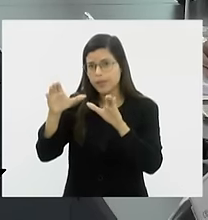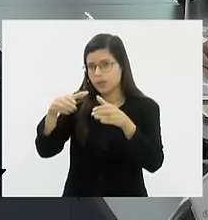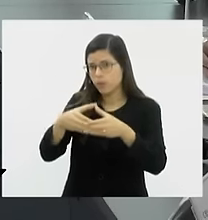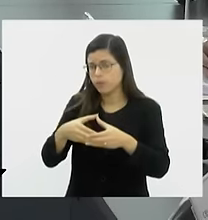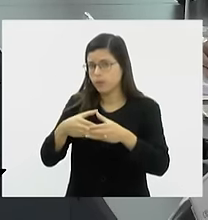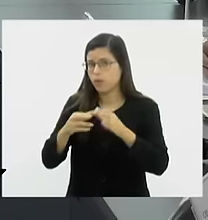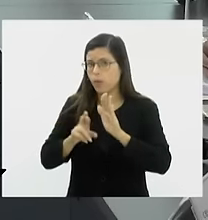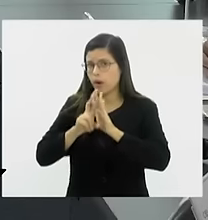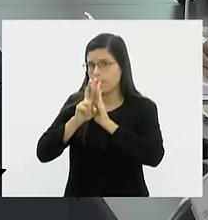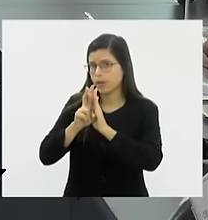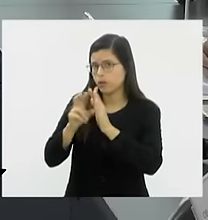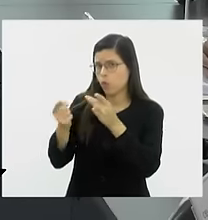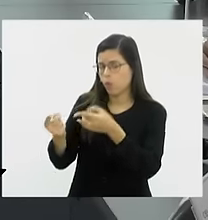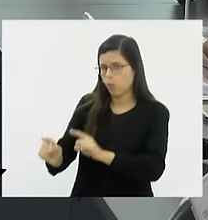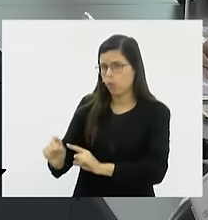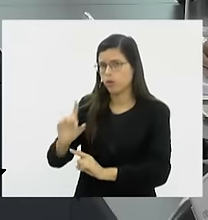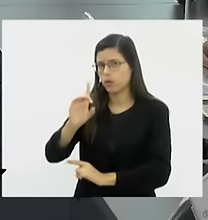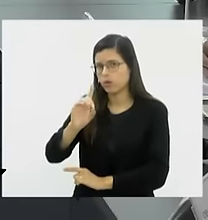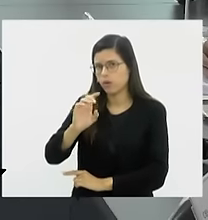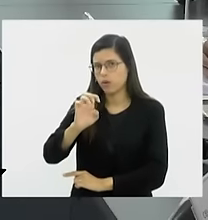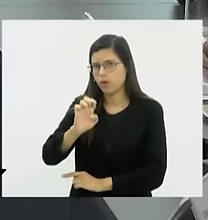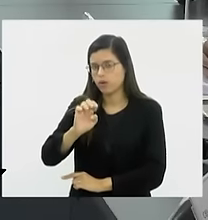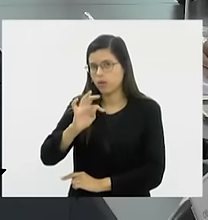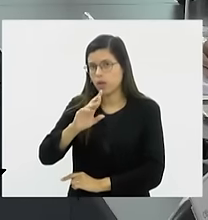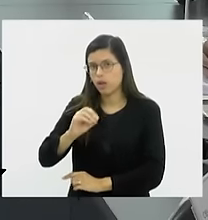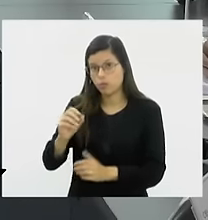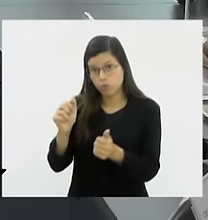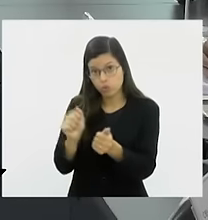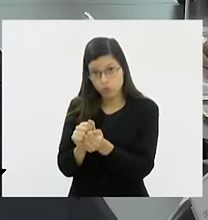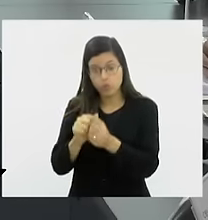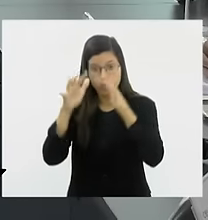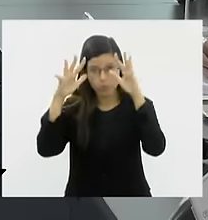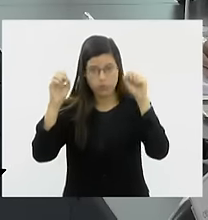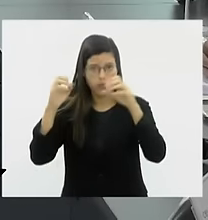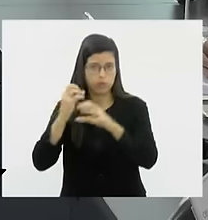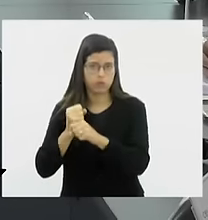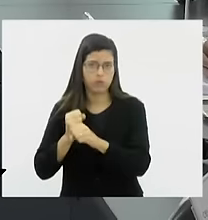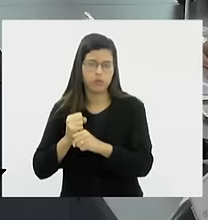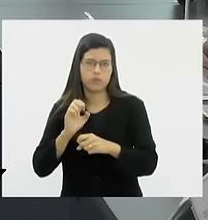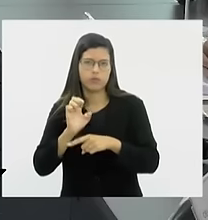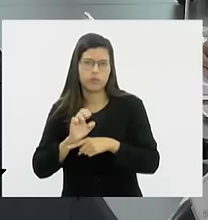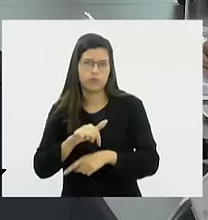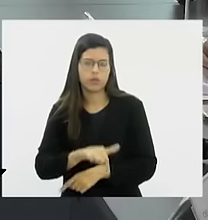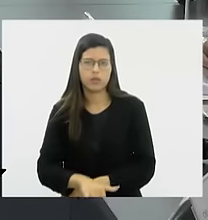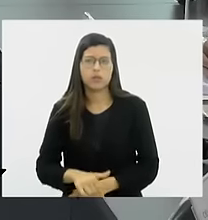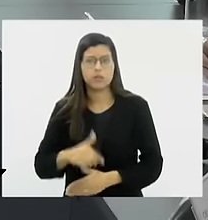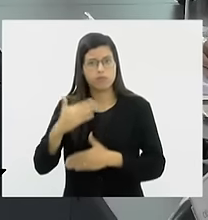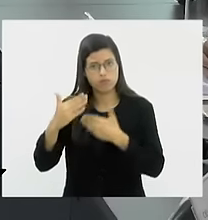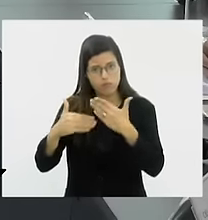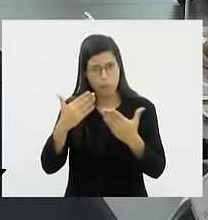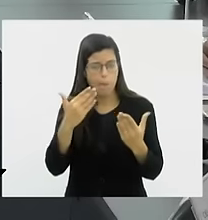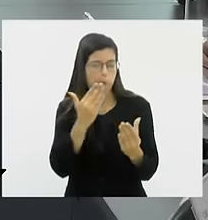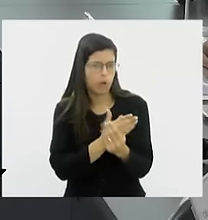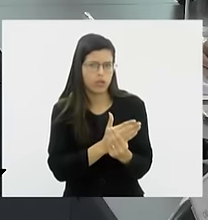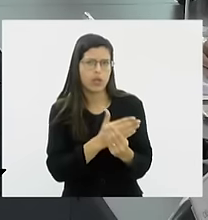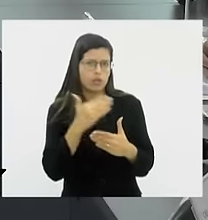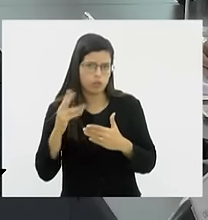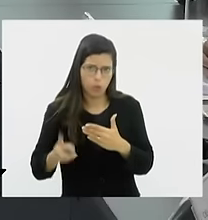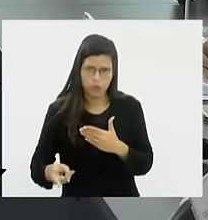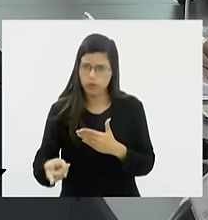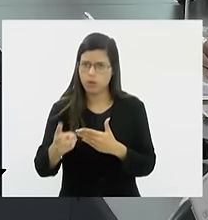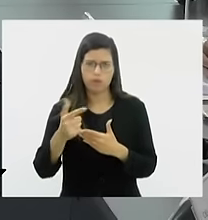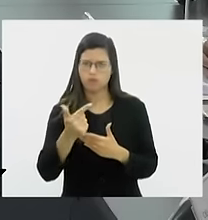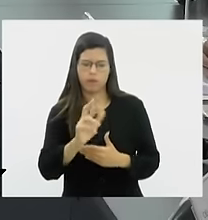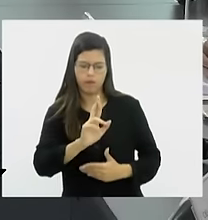representou contra o Detro junto ao Tribunal de Contas do Estado. E até agora o processo ainda está tramitando, não houve resposta do Tribunal